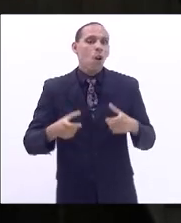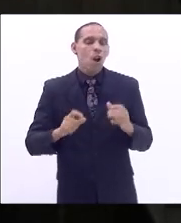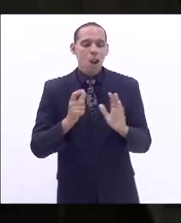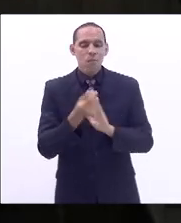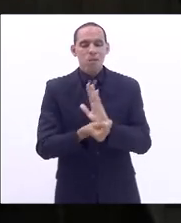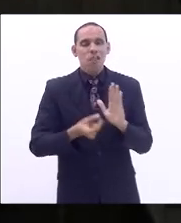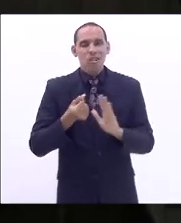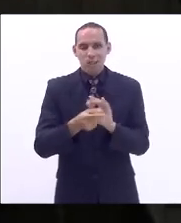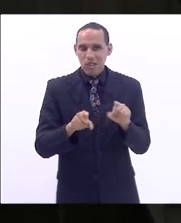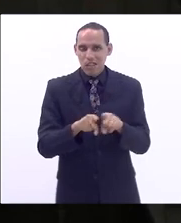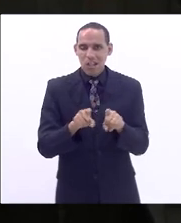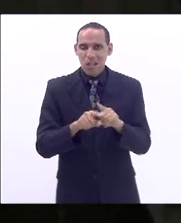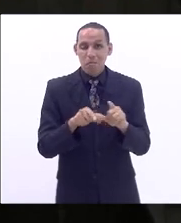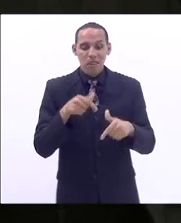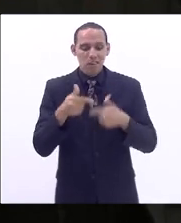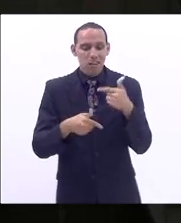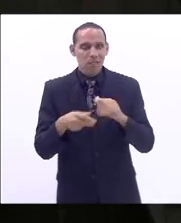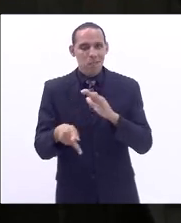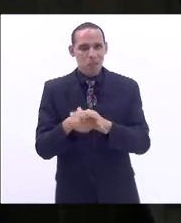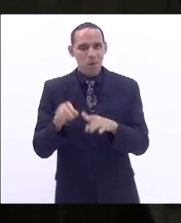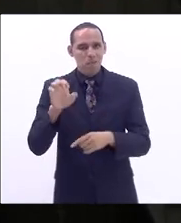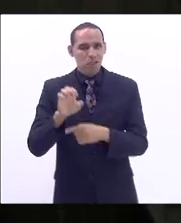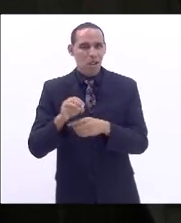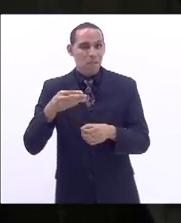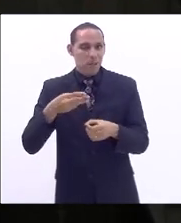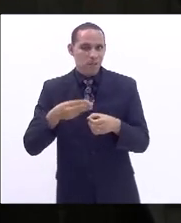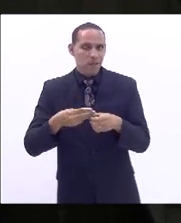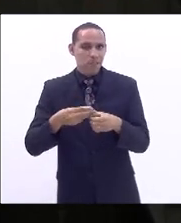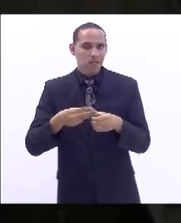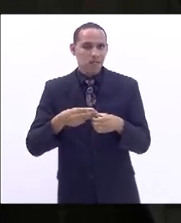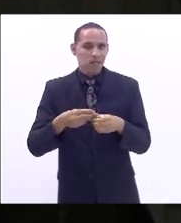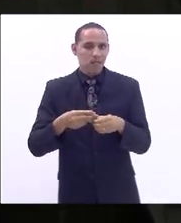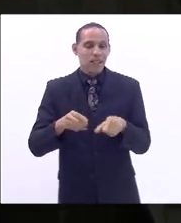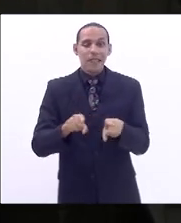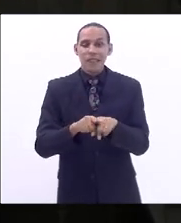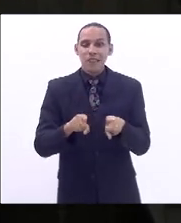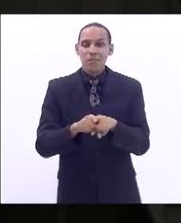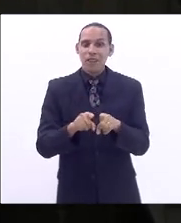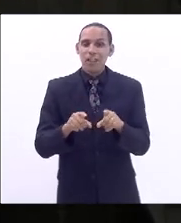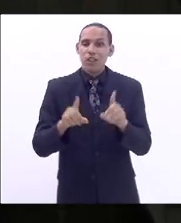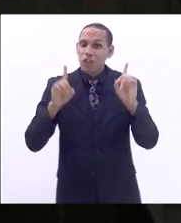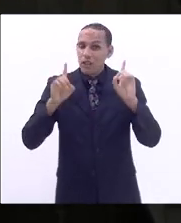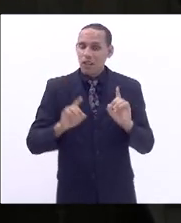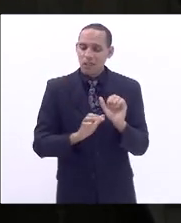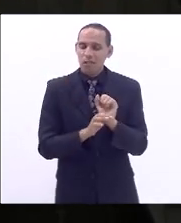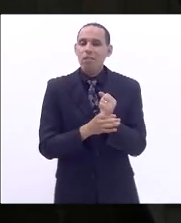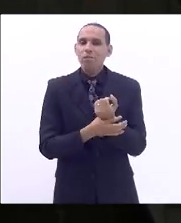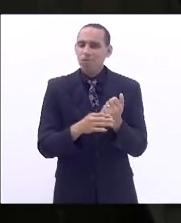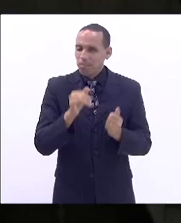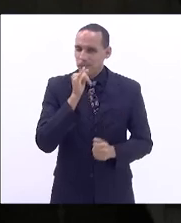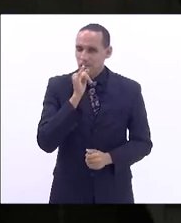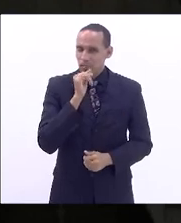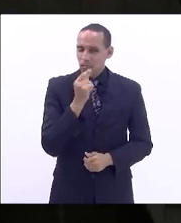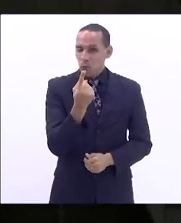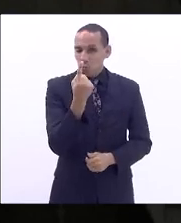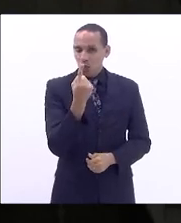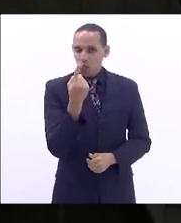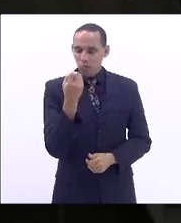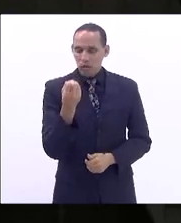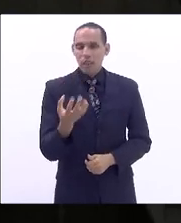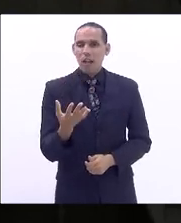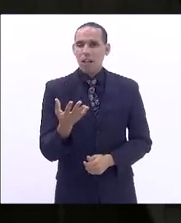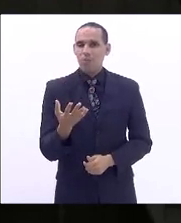prestação dos serviços feitos pelos Estados e pelos municípios e também na garantia de direito que pode dar um exemplo um exemplo